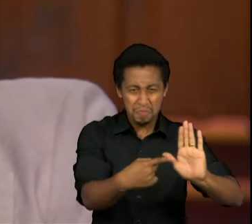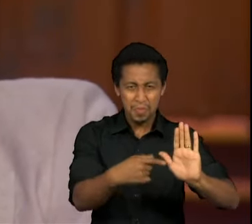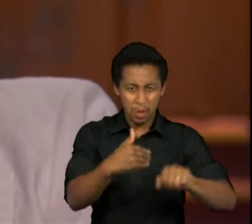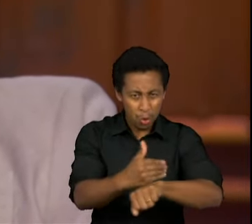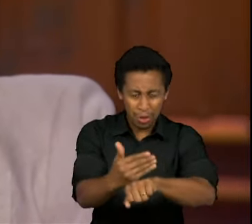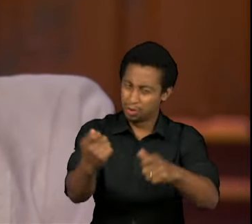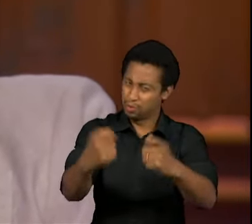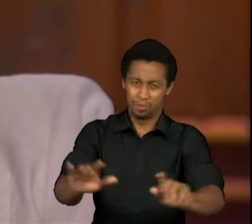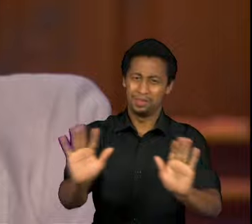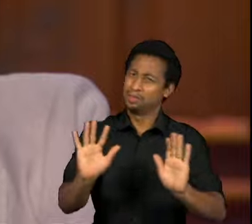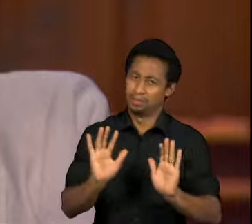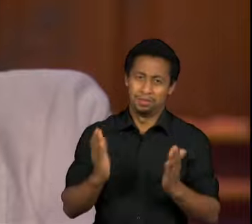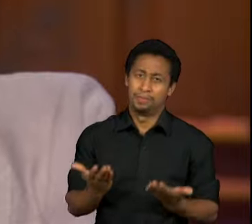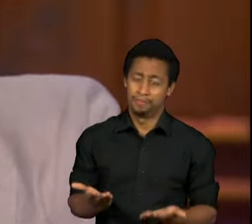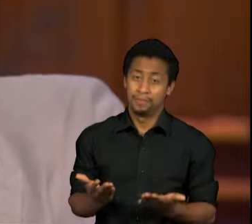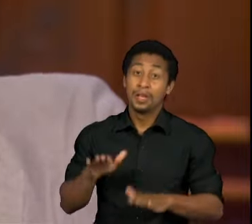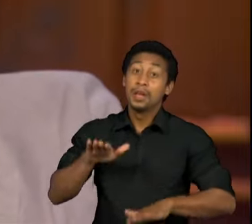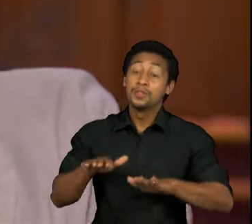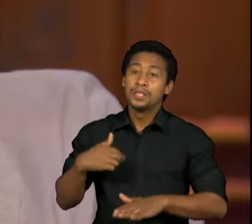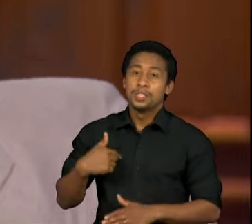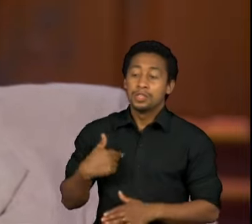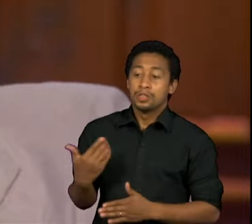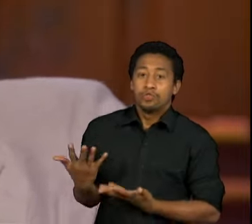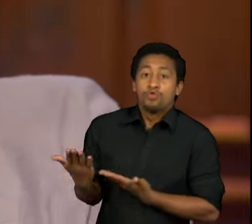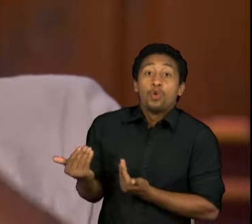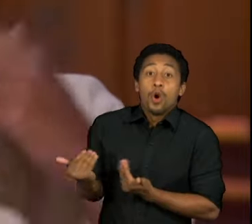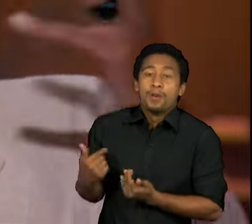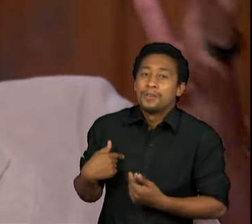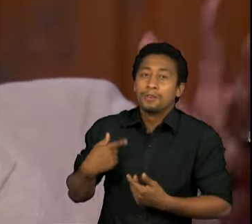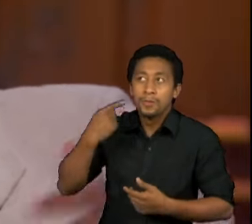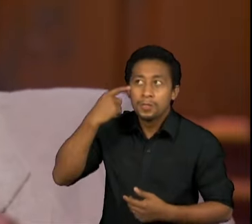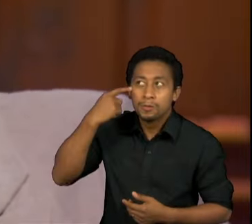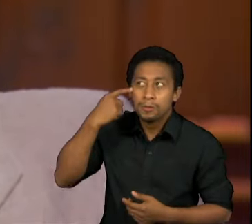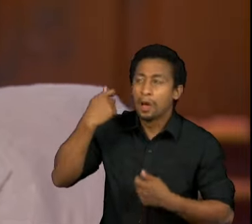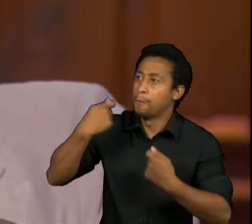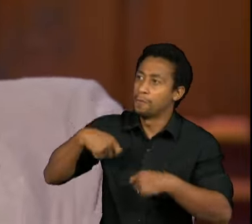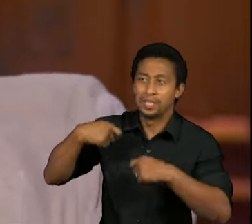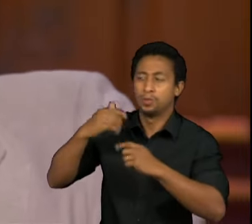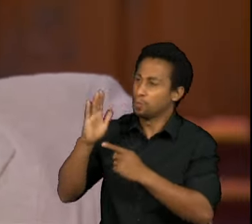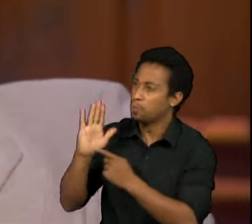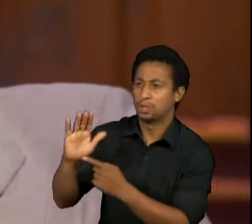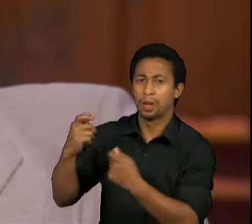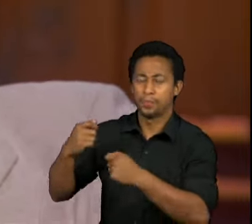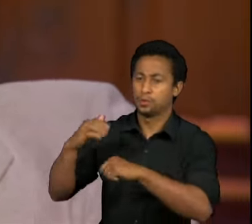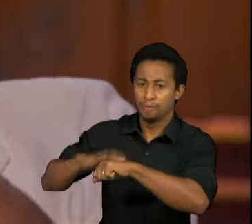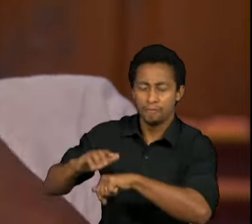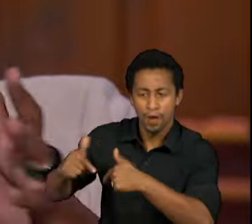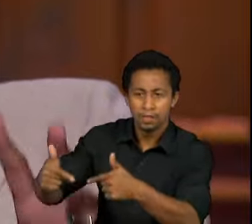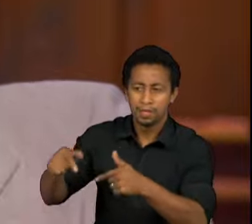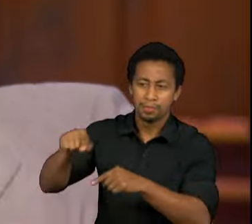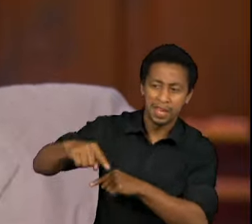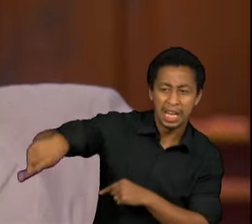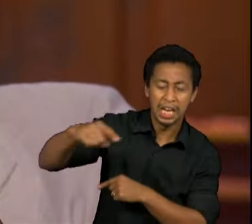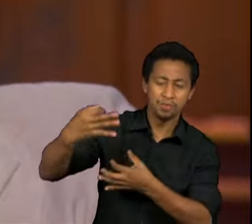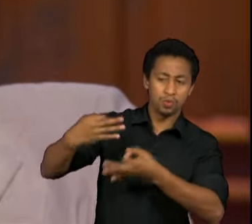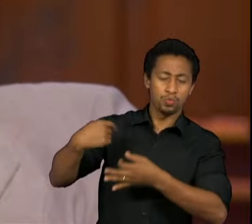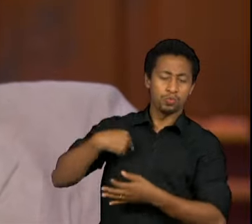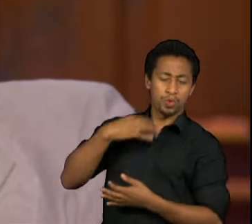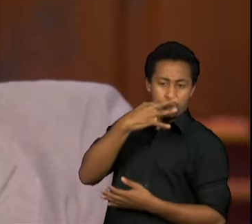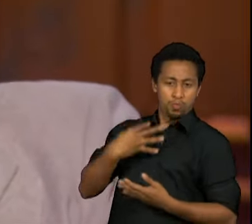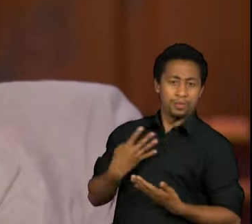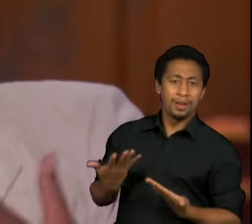outro não quando você é muito jovem a não tem que ir eu tenho que fazer se não vão isso não vão aquilo você fica muito naquela pressa de ter